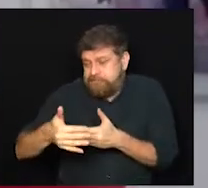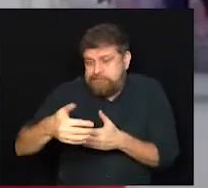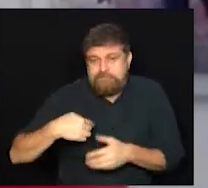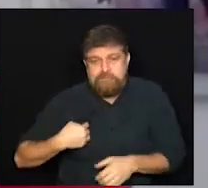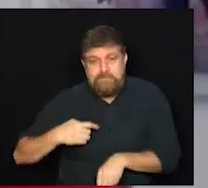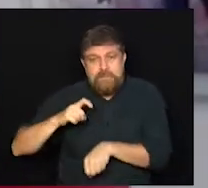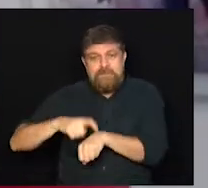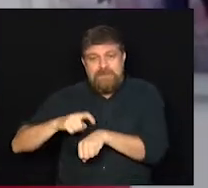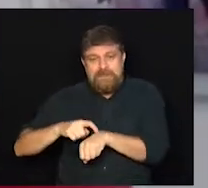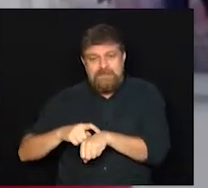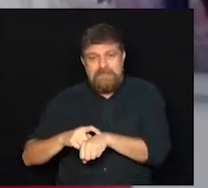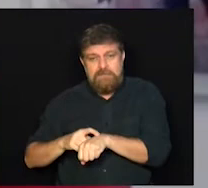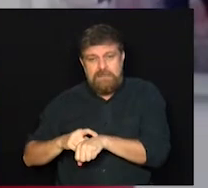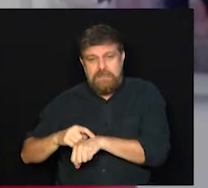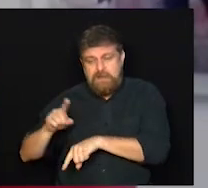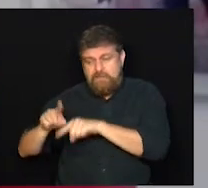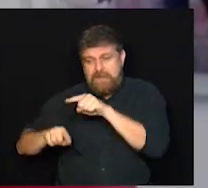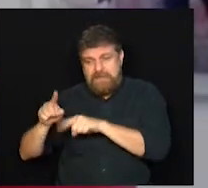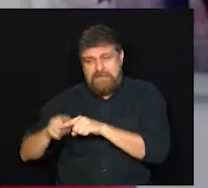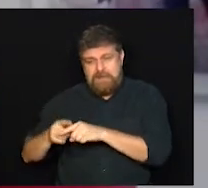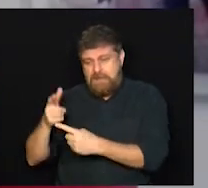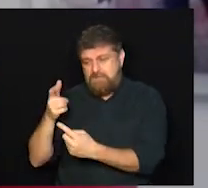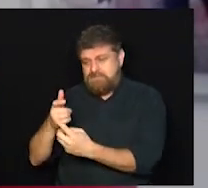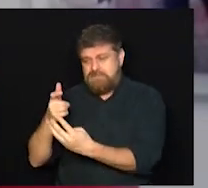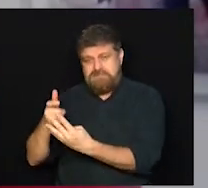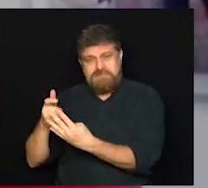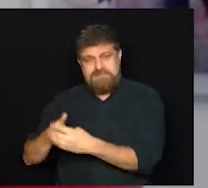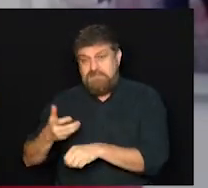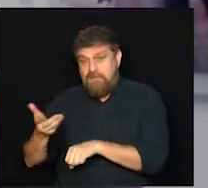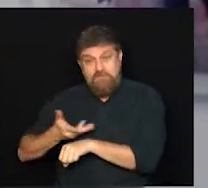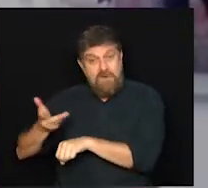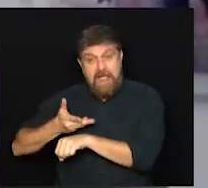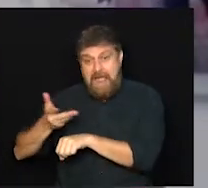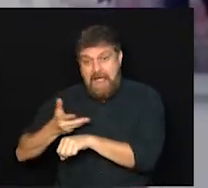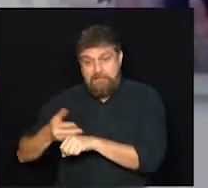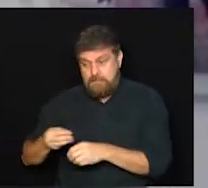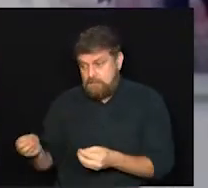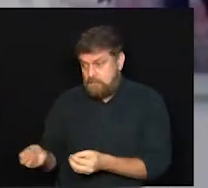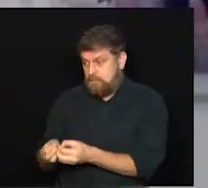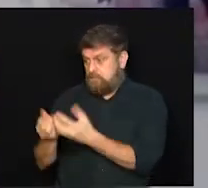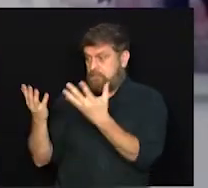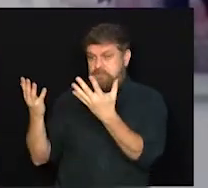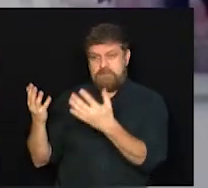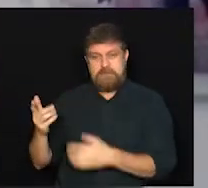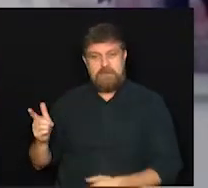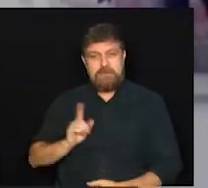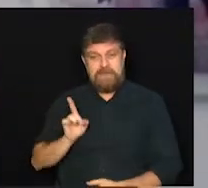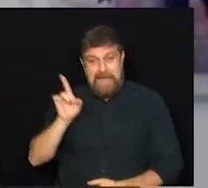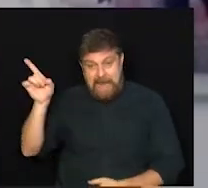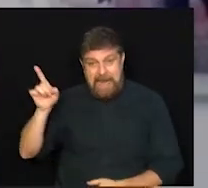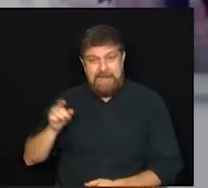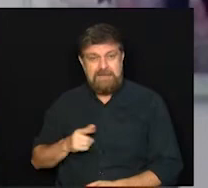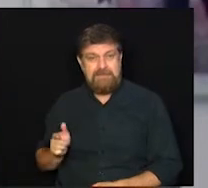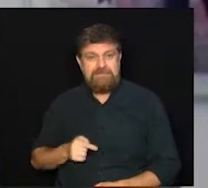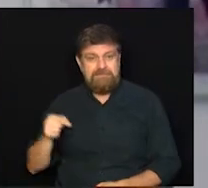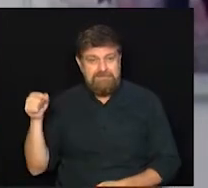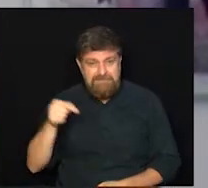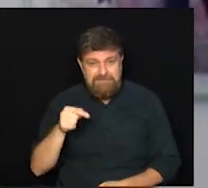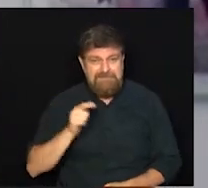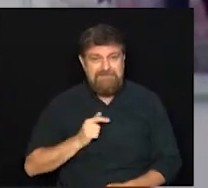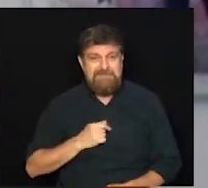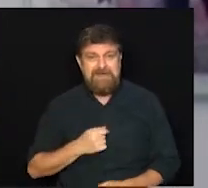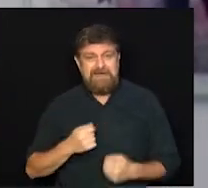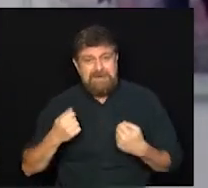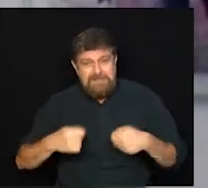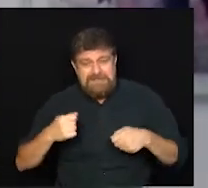tempo que se produziu vacina para a Covid foi absolutamente fantástico. O que aconteceu foi fantástico, só que não é fantástico o